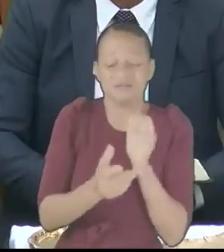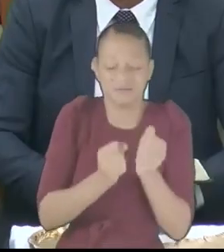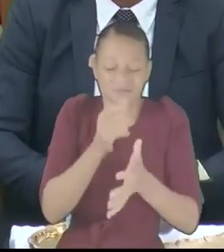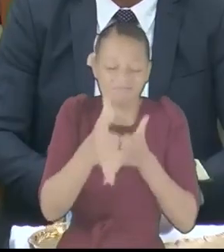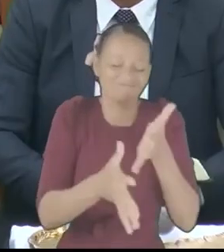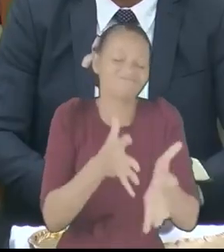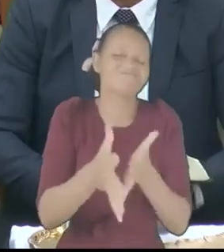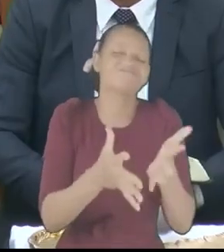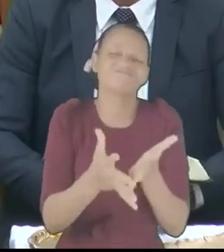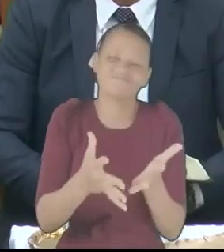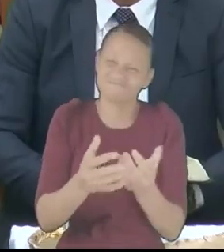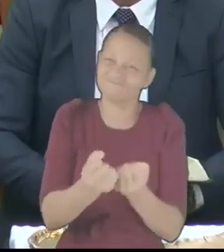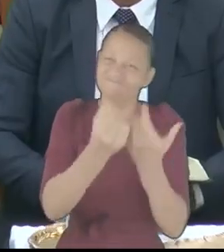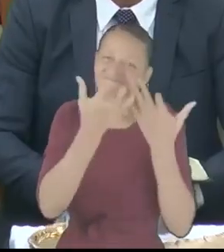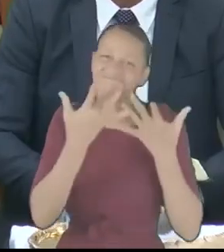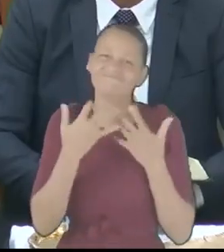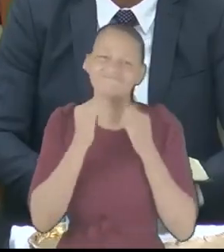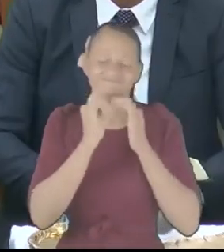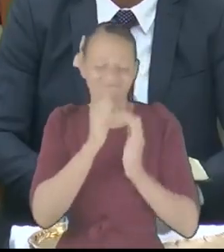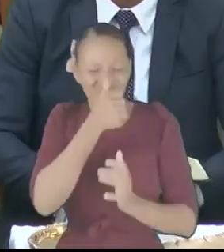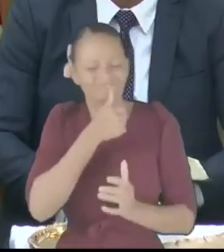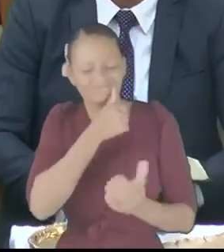nós.